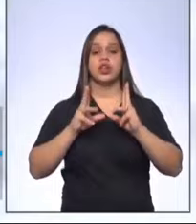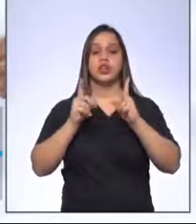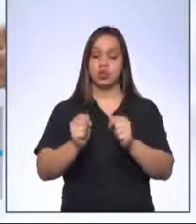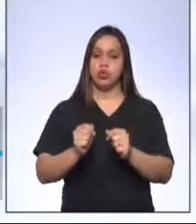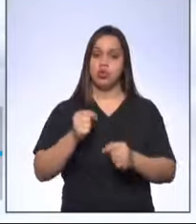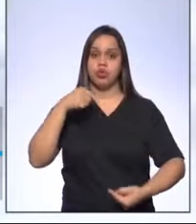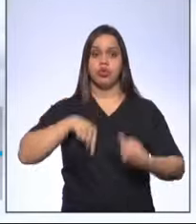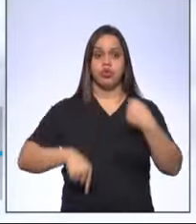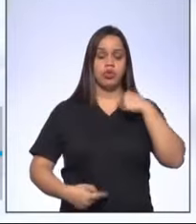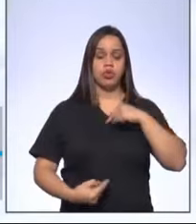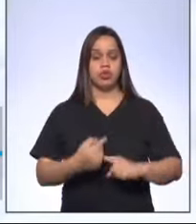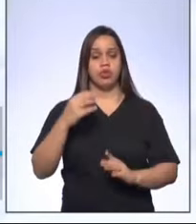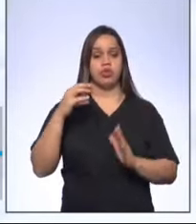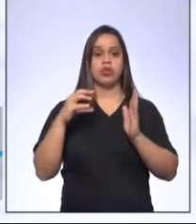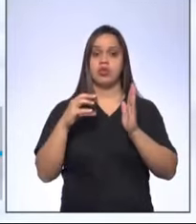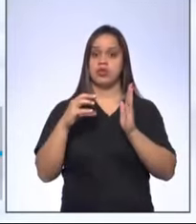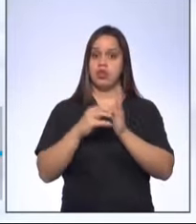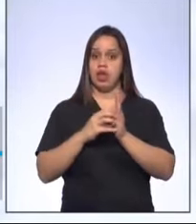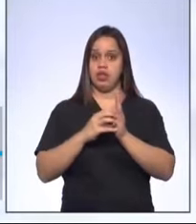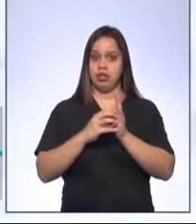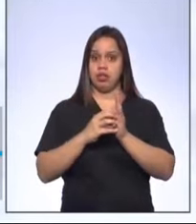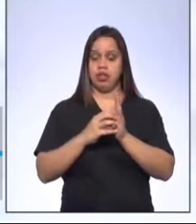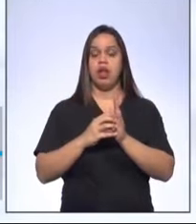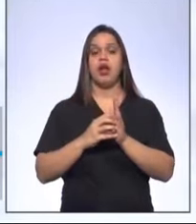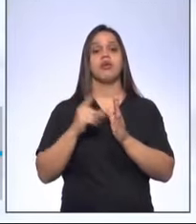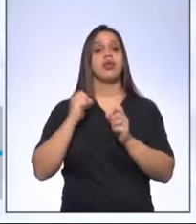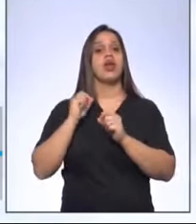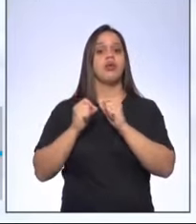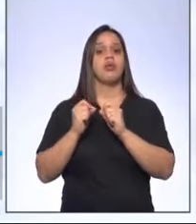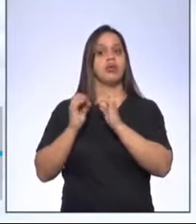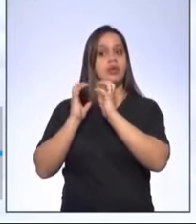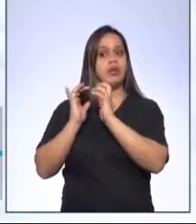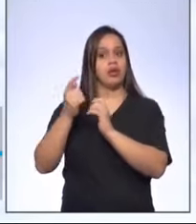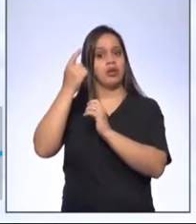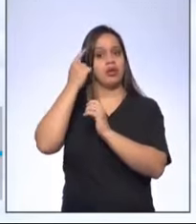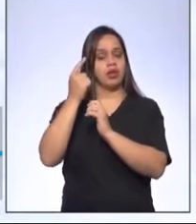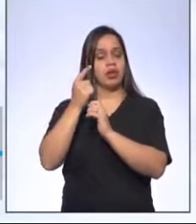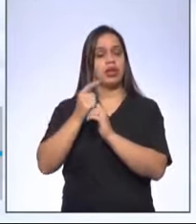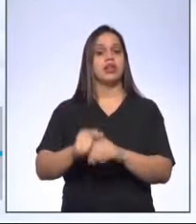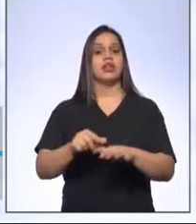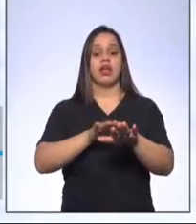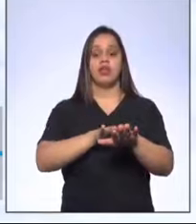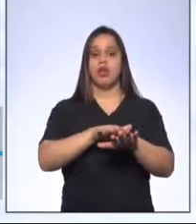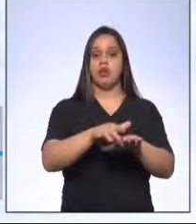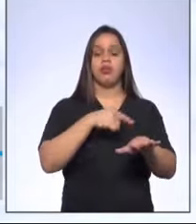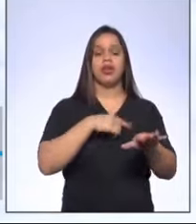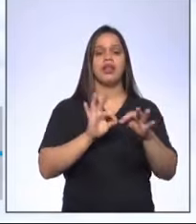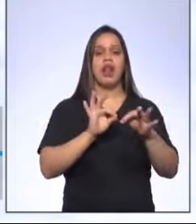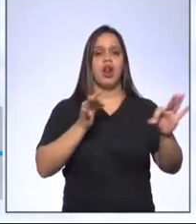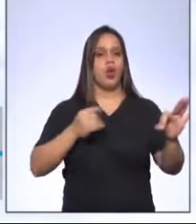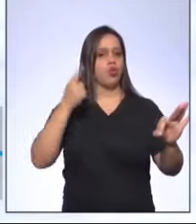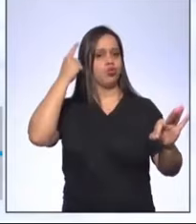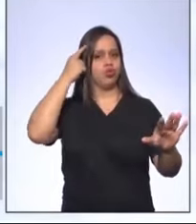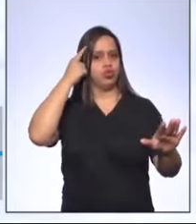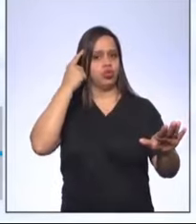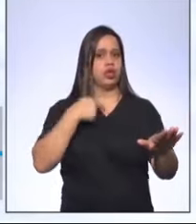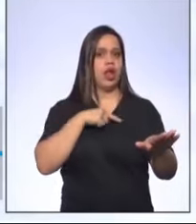eu tenho o periférico. Por que periférico? Está longe do centro. Tudo bem? Então, periférico.